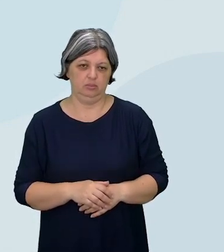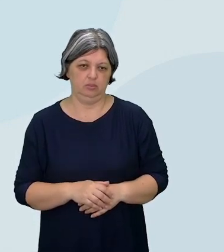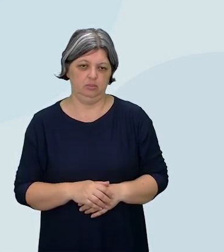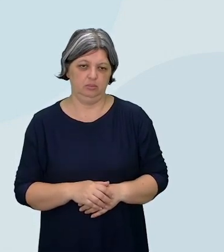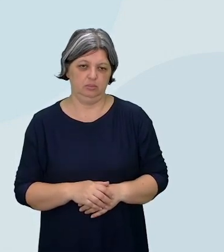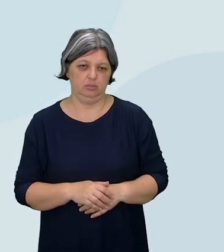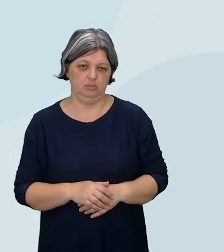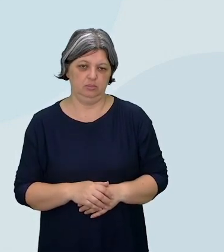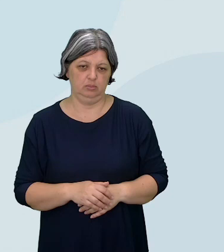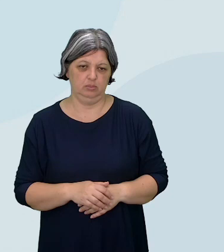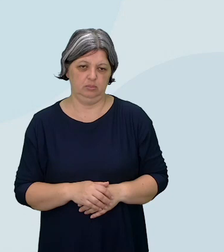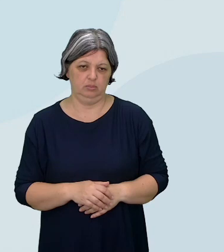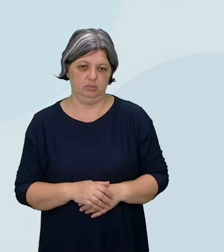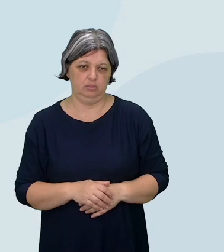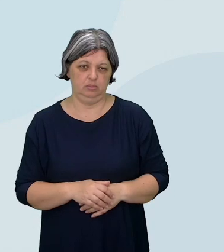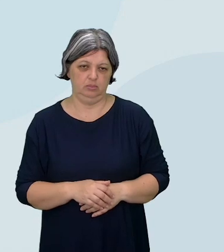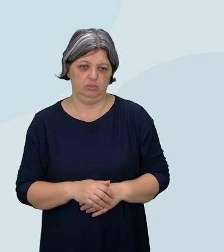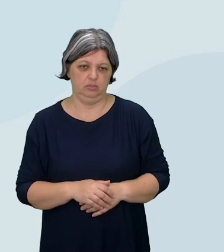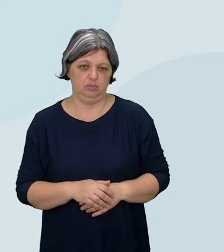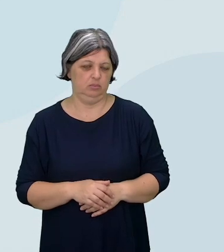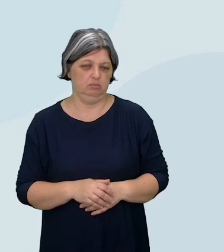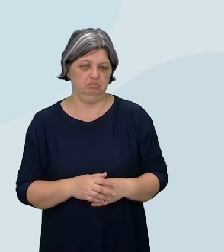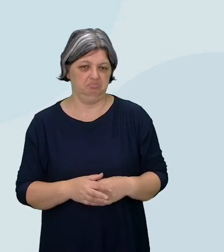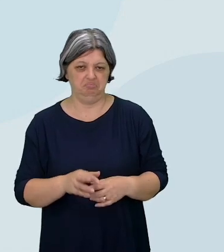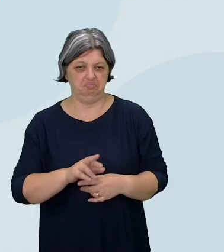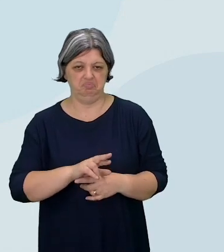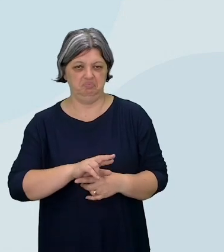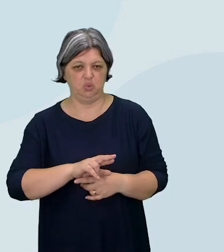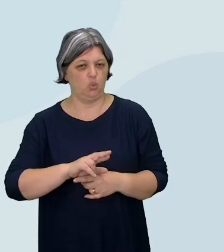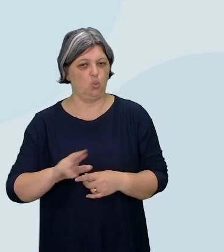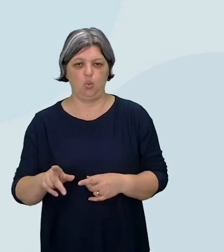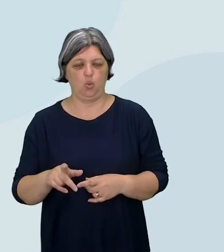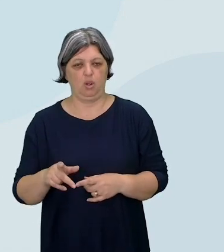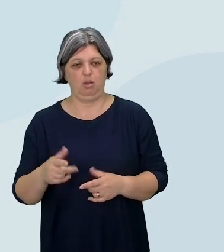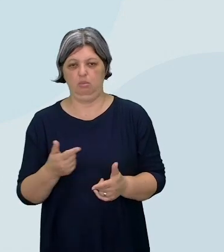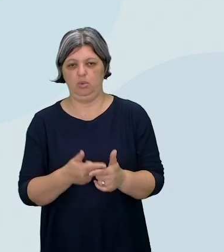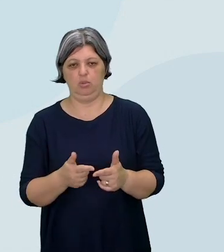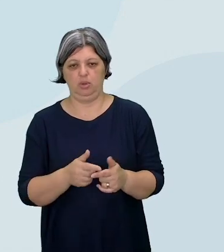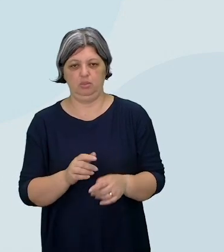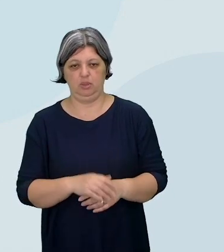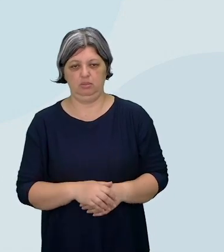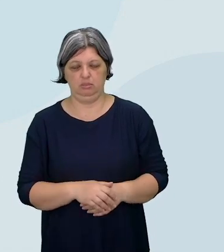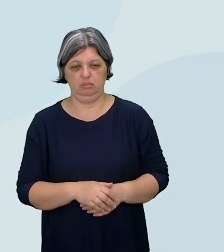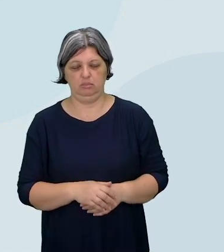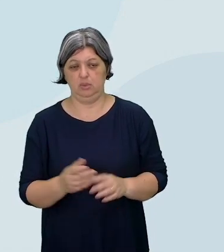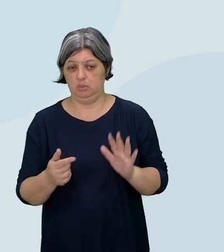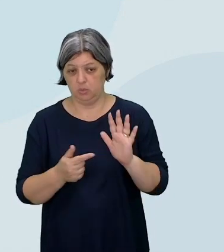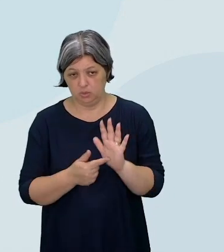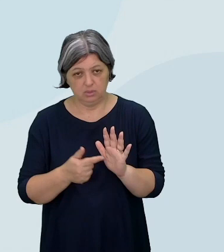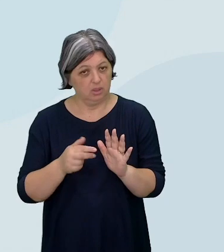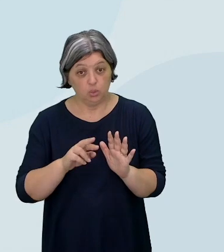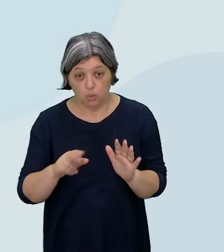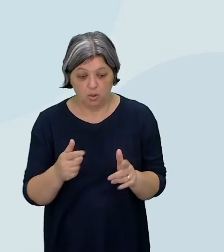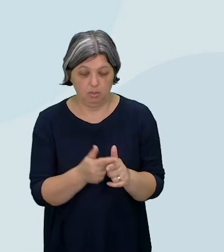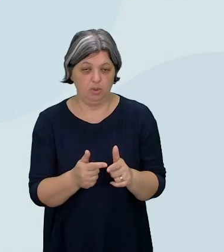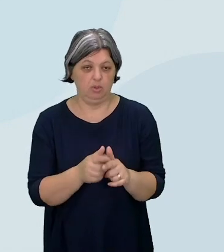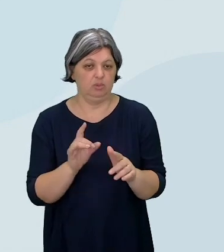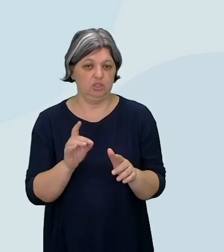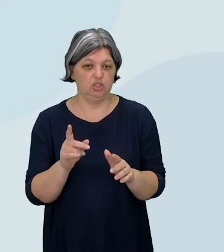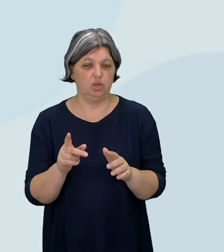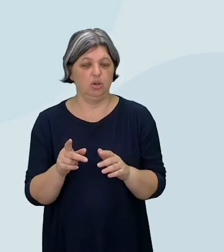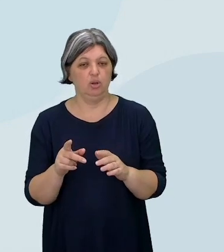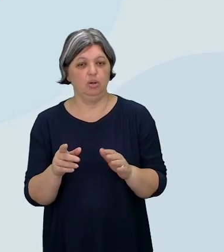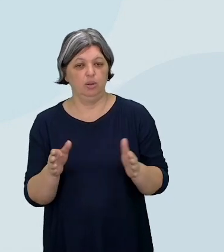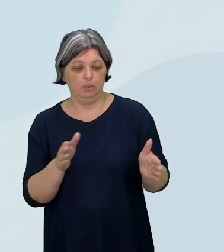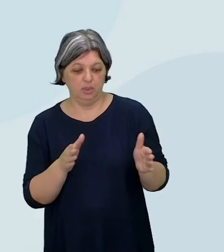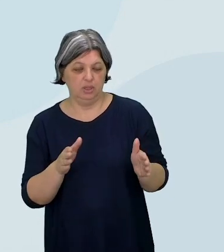não é um problema. Aqui está falando que não seria um problema. Eu só troquei o tempo verbal.